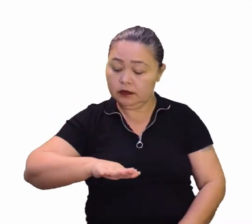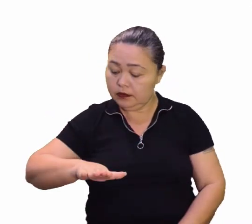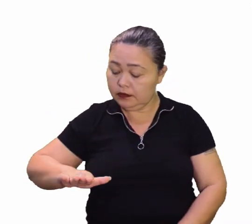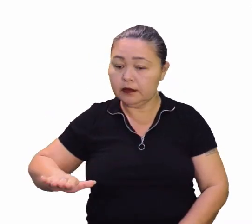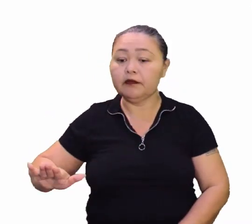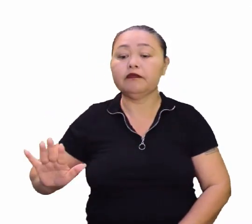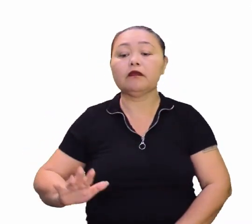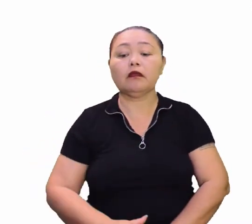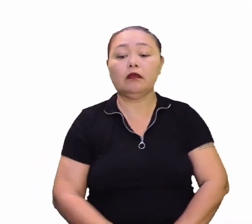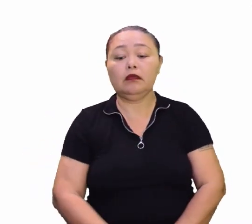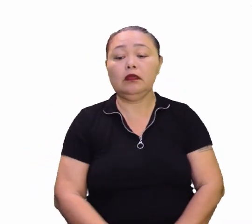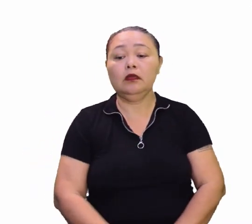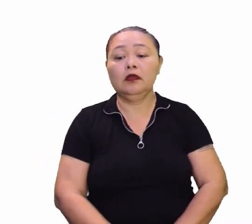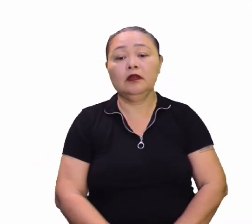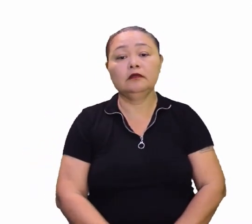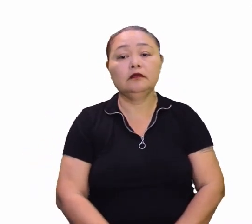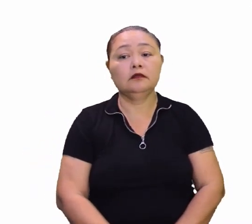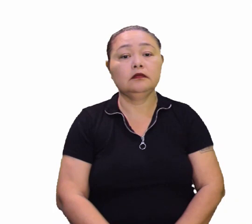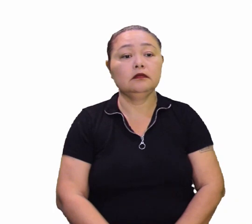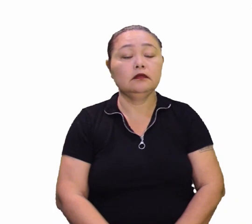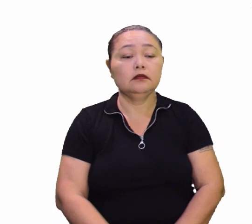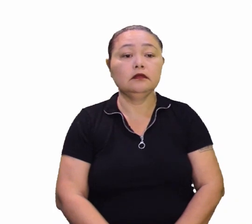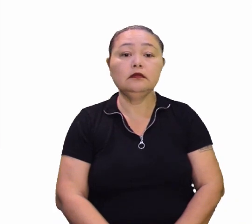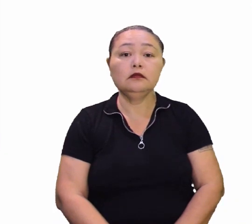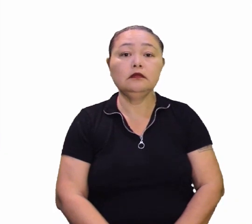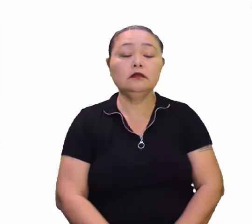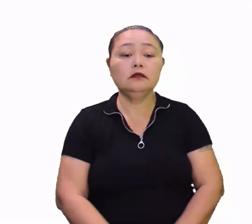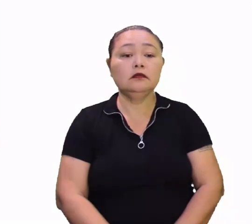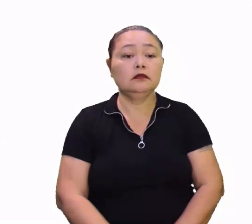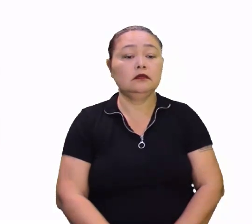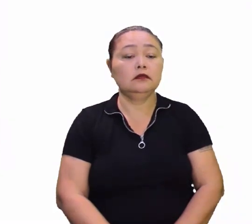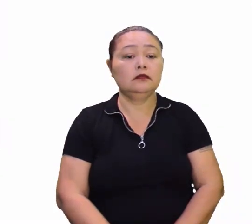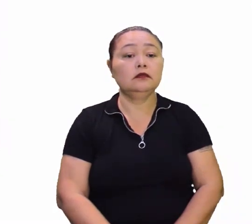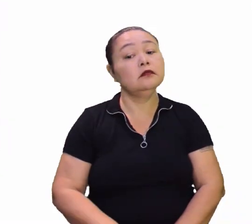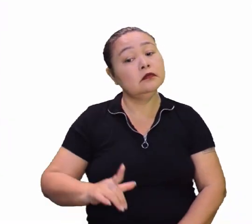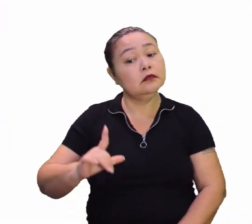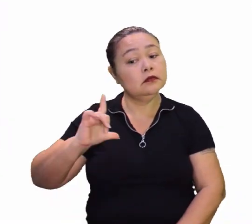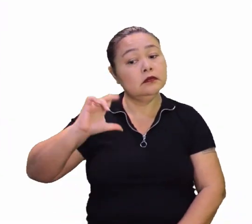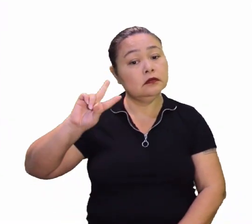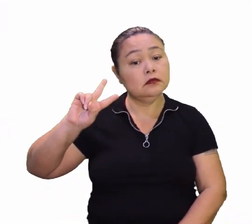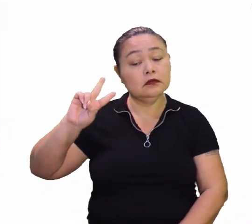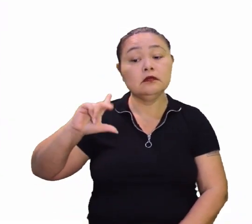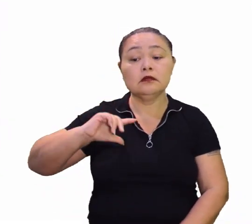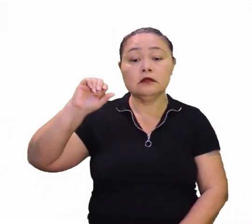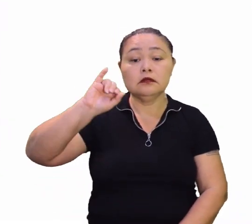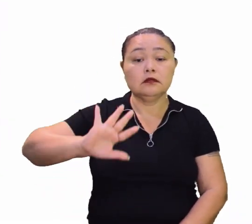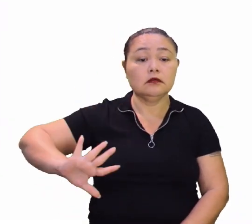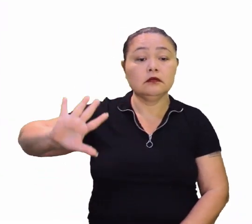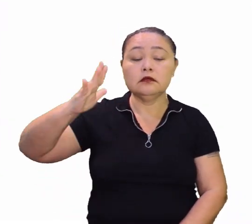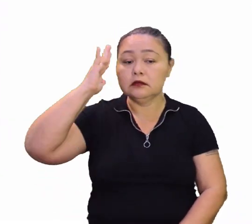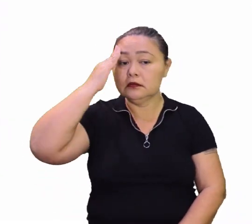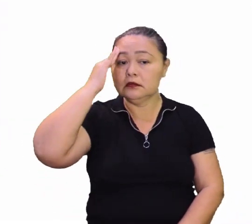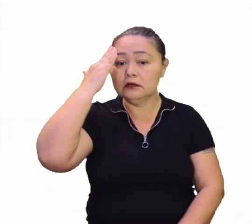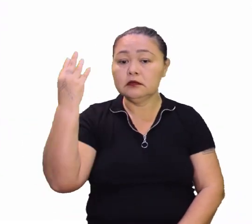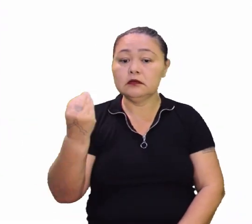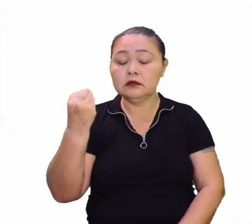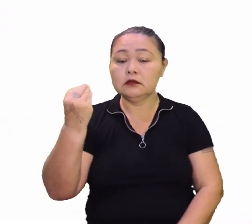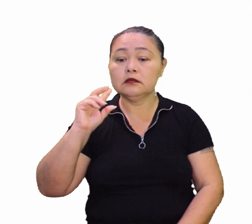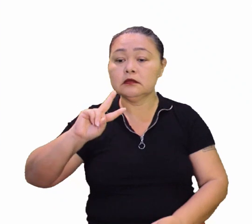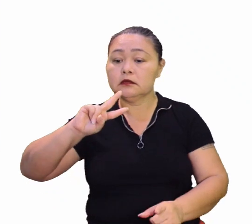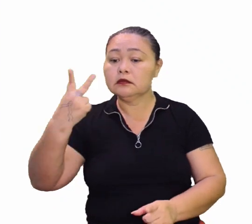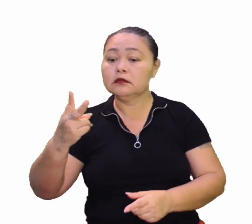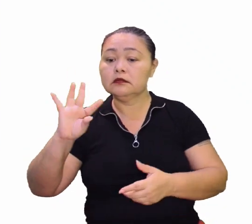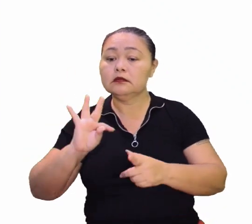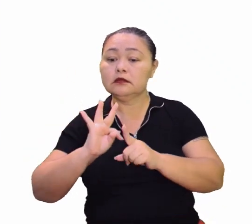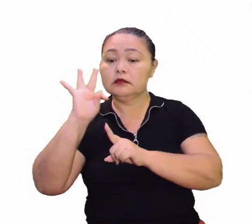e os infantes, as crianças. Aí nós temos aí outra imagem, né? Só para entender essa questão da